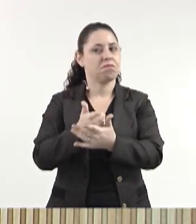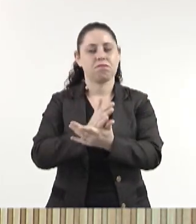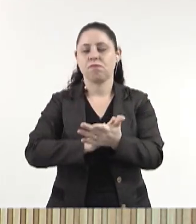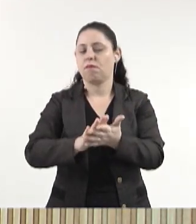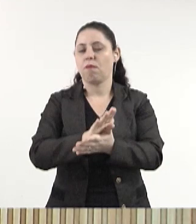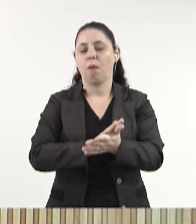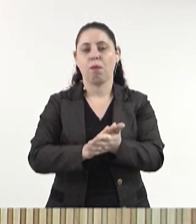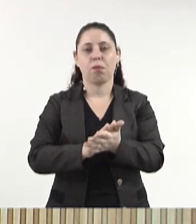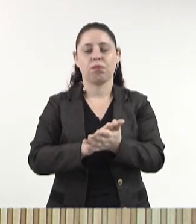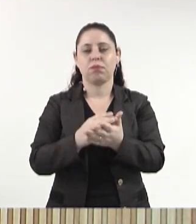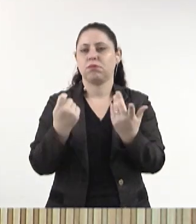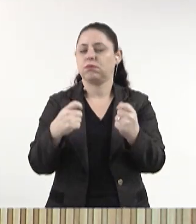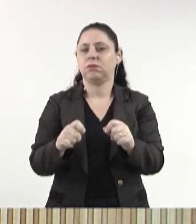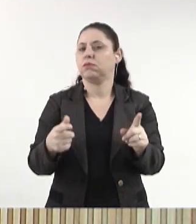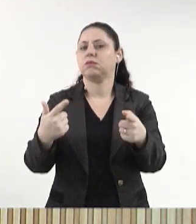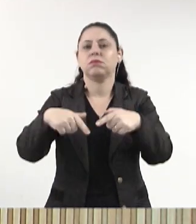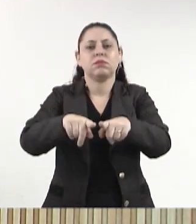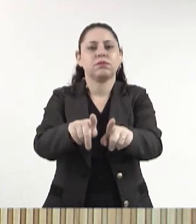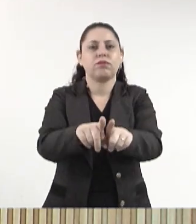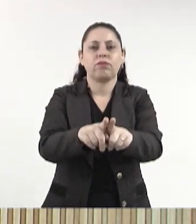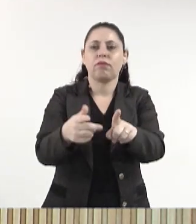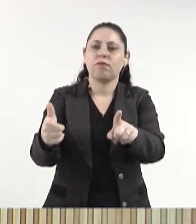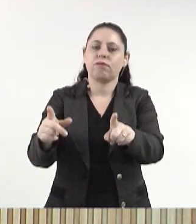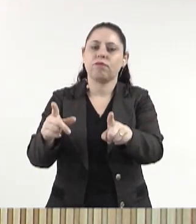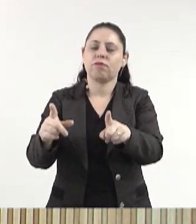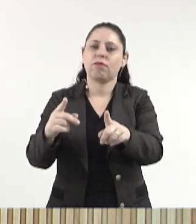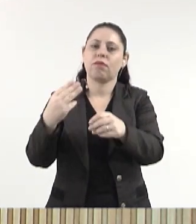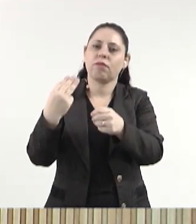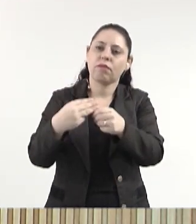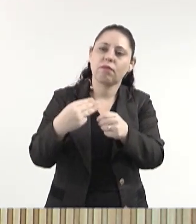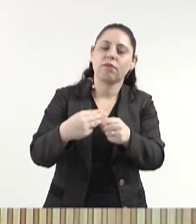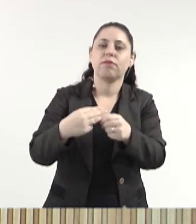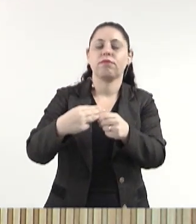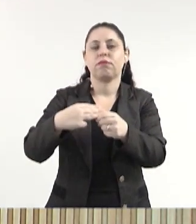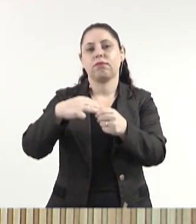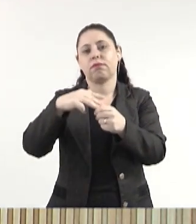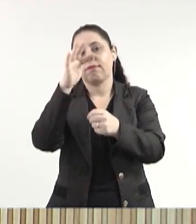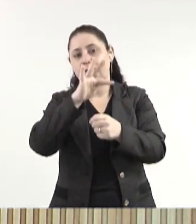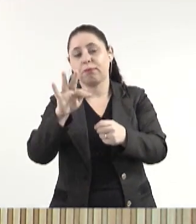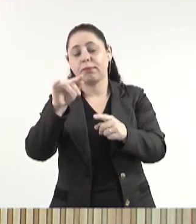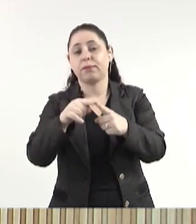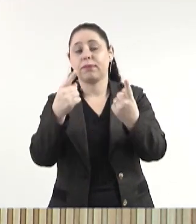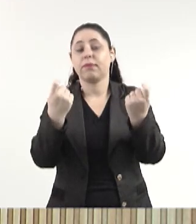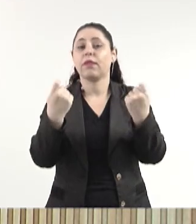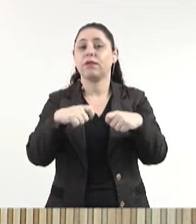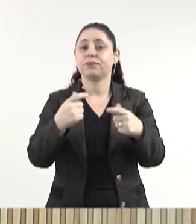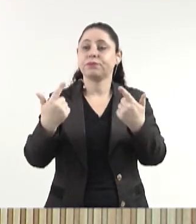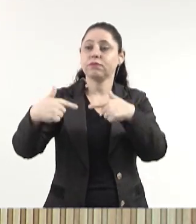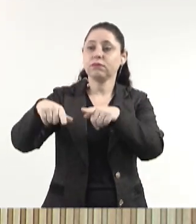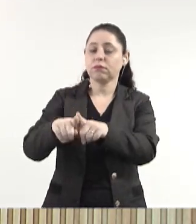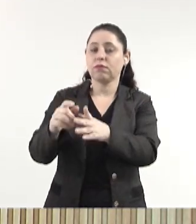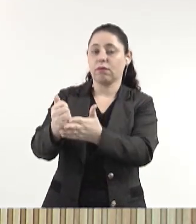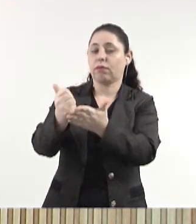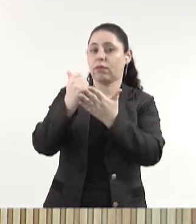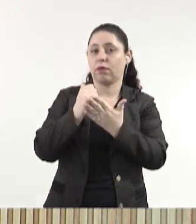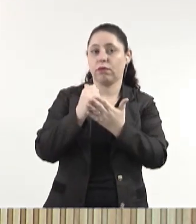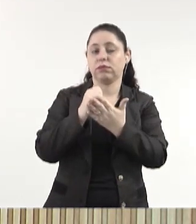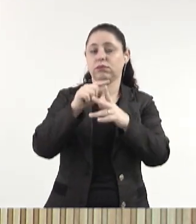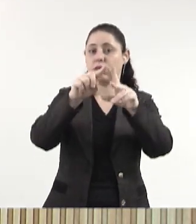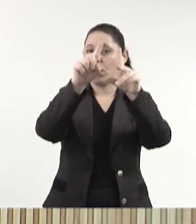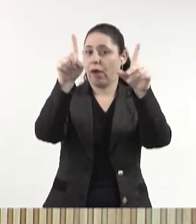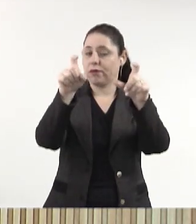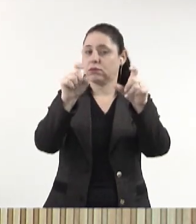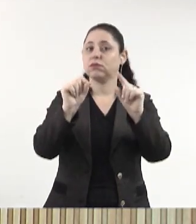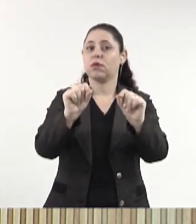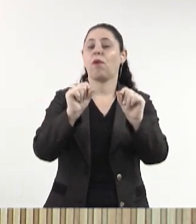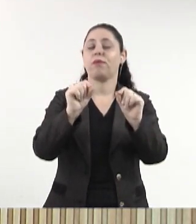taxas e sem necessidade de convênio. Outros entes, municipal, federal, também podem fazer, mas precisa de um convênio. Traz essa questão